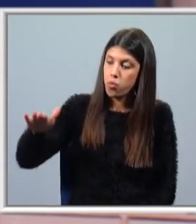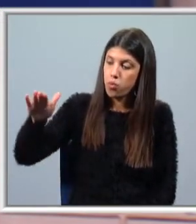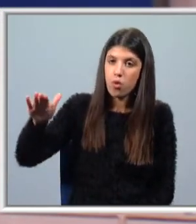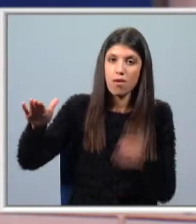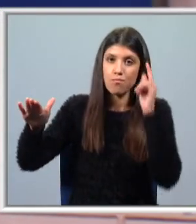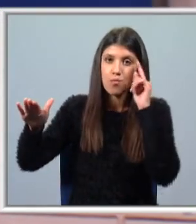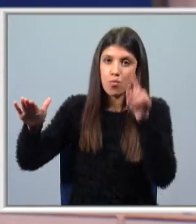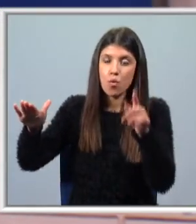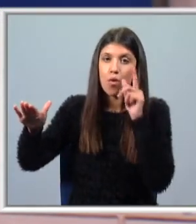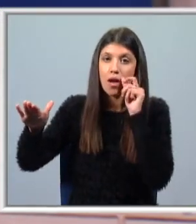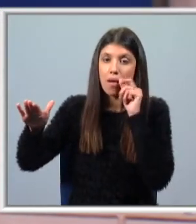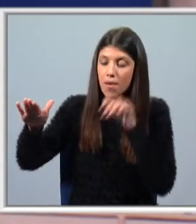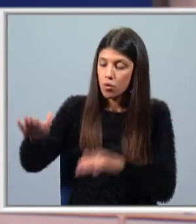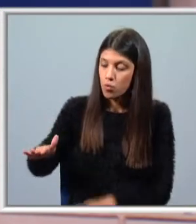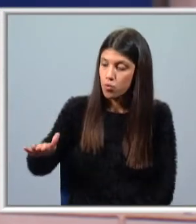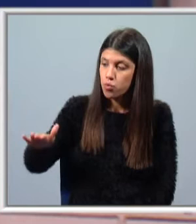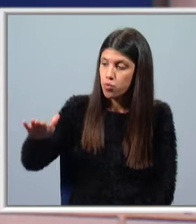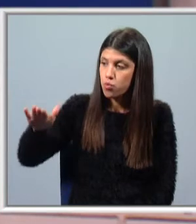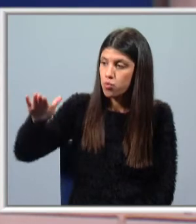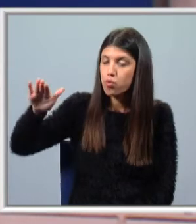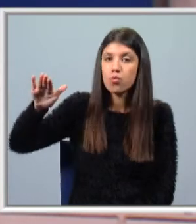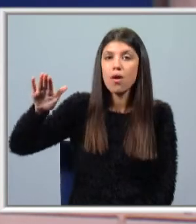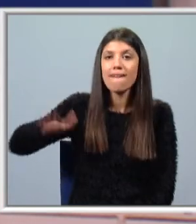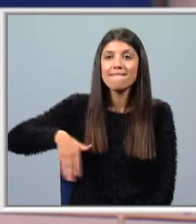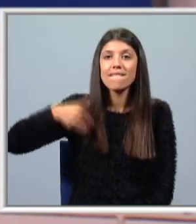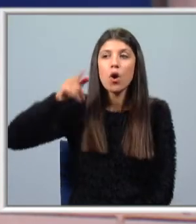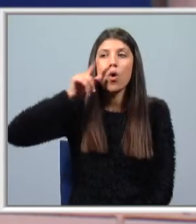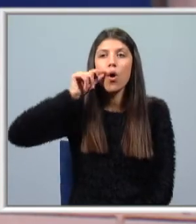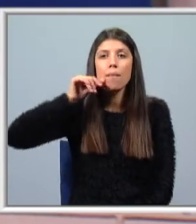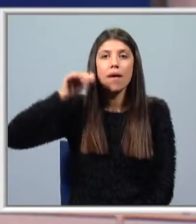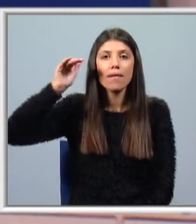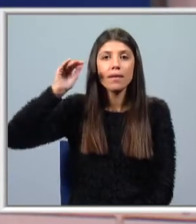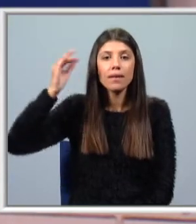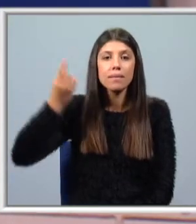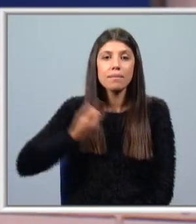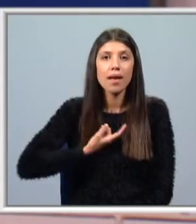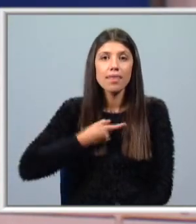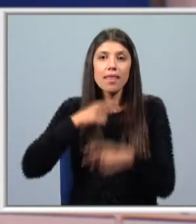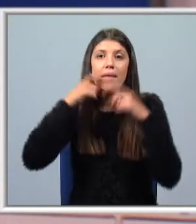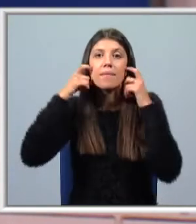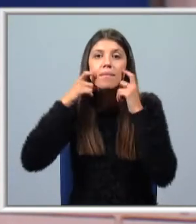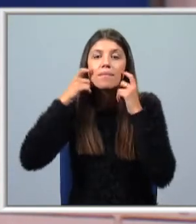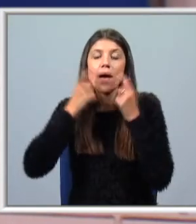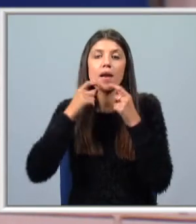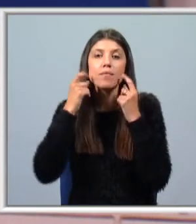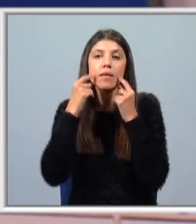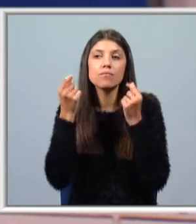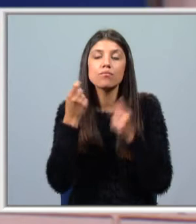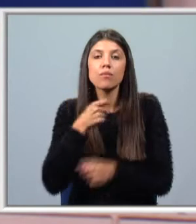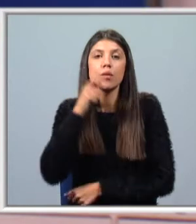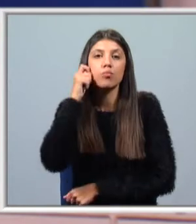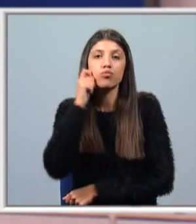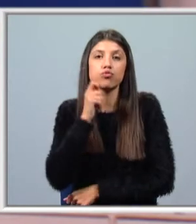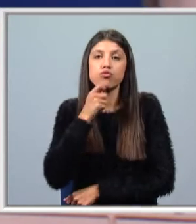os rapazes crescem, depois e se tornam uns homenzinhos, precisam de quê? De fazer a barba. Ora, foi isso que